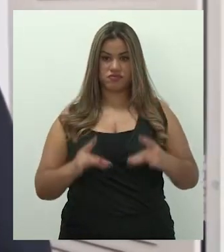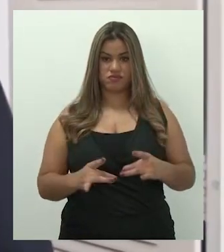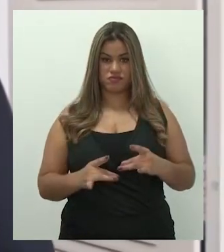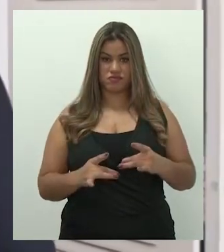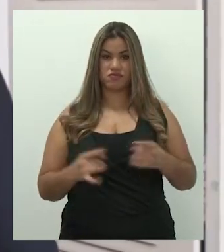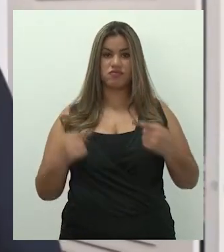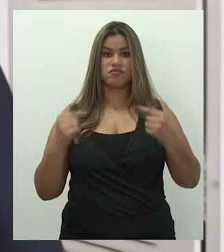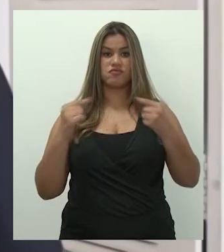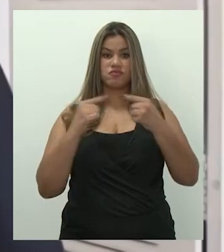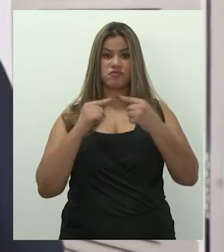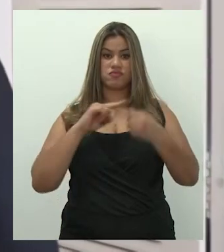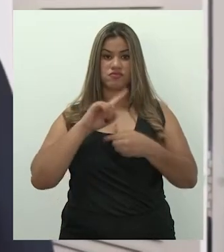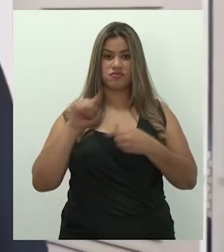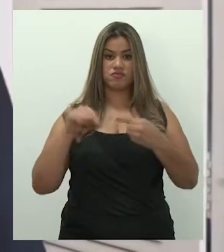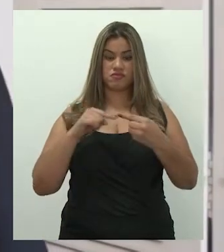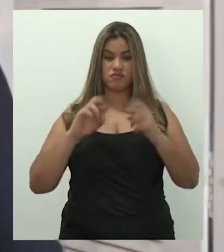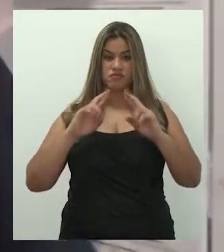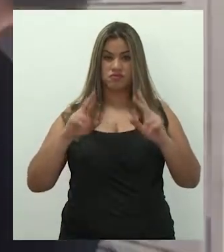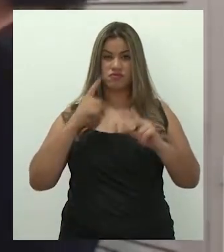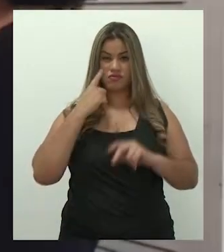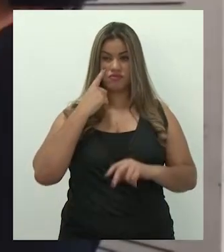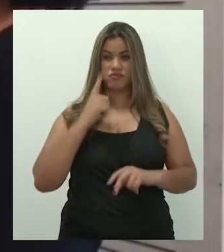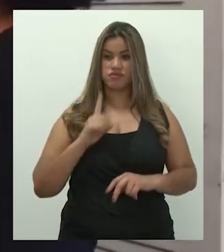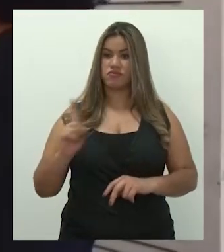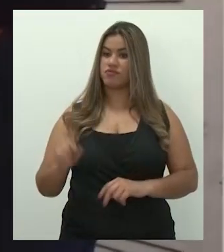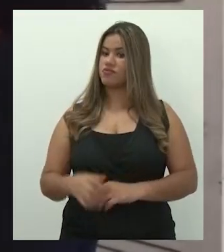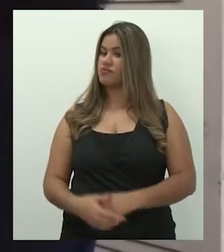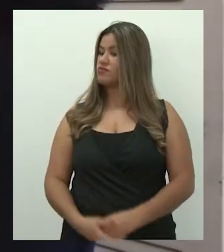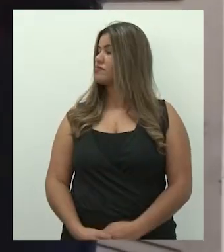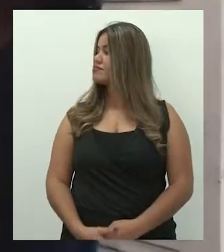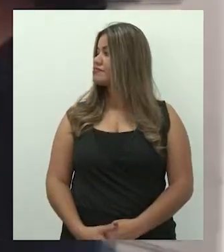alcançando um outro resultado. Vamos mostrar para vocês.